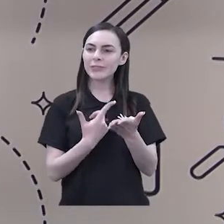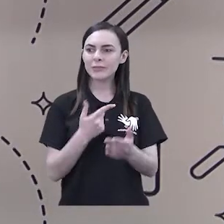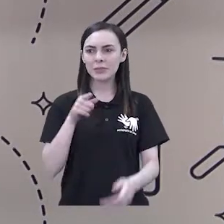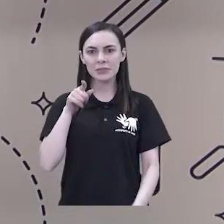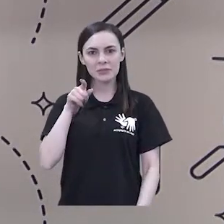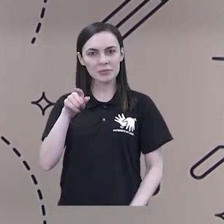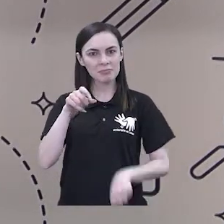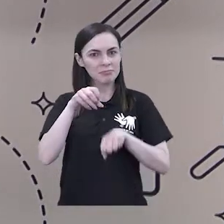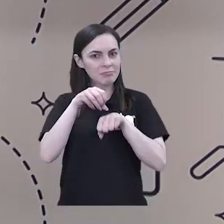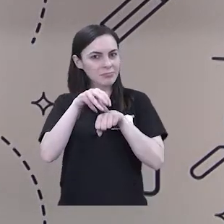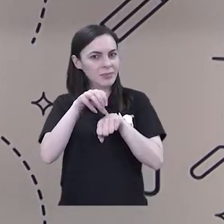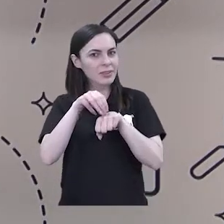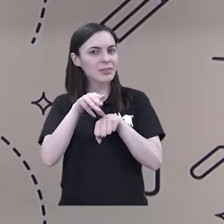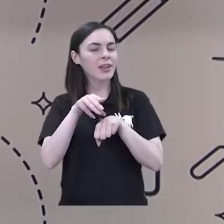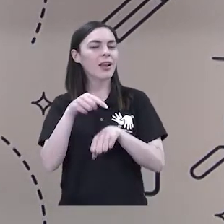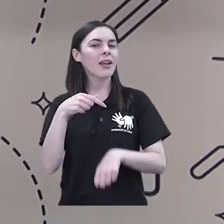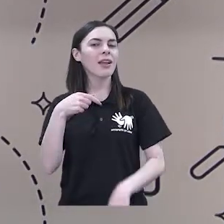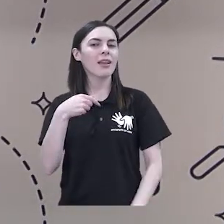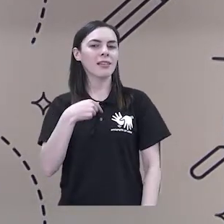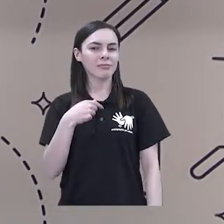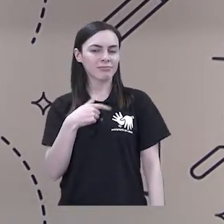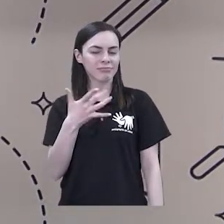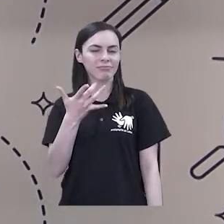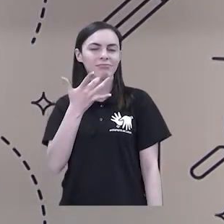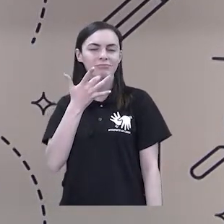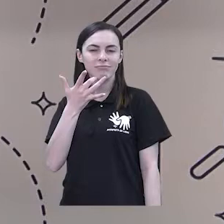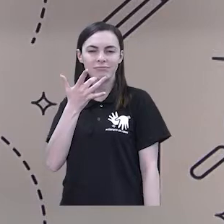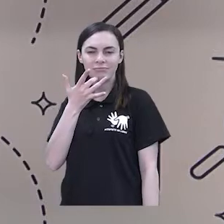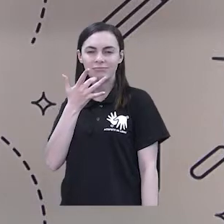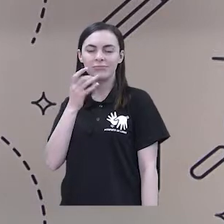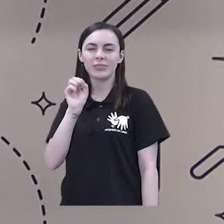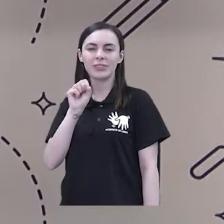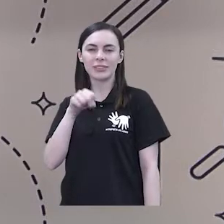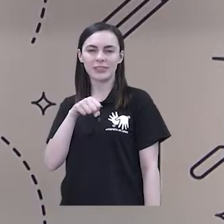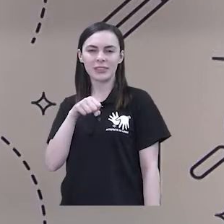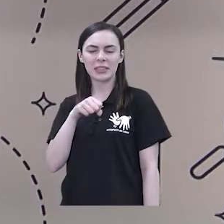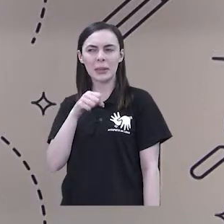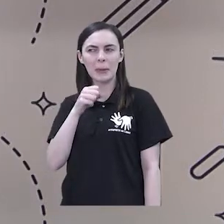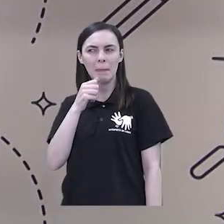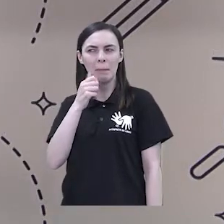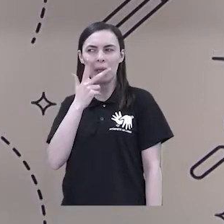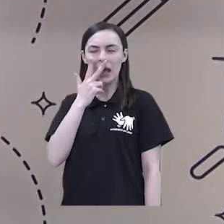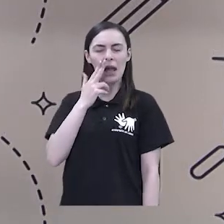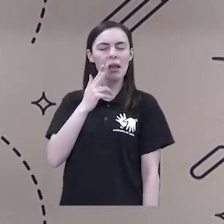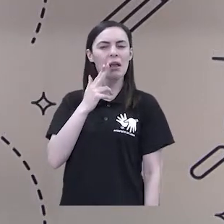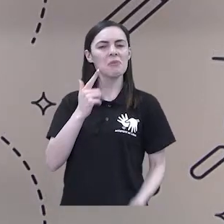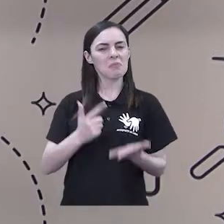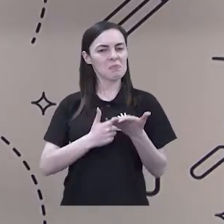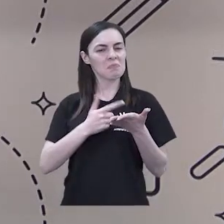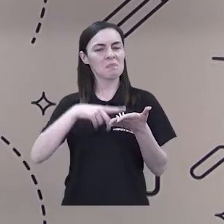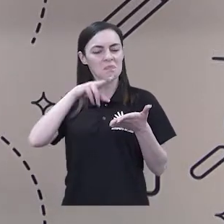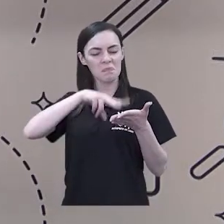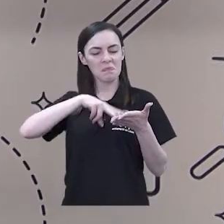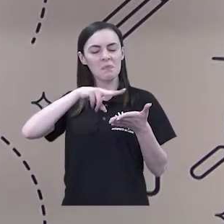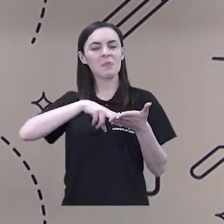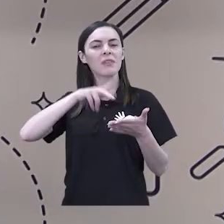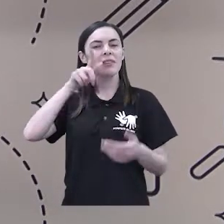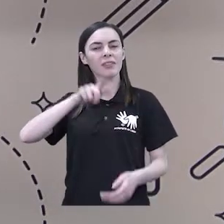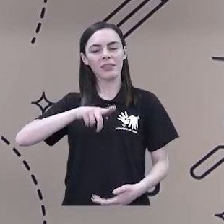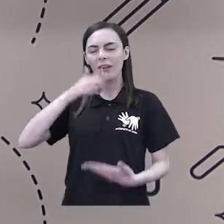você sugeriu também é um dos meus preferidos. Eu acho até que eu vou ler